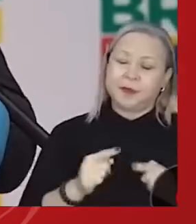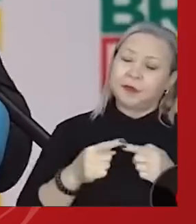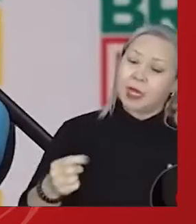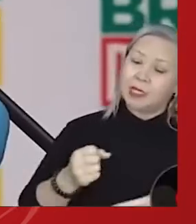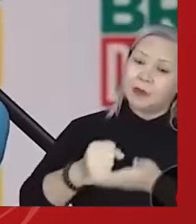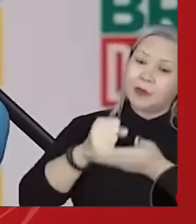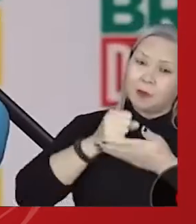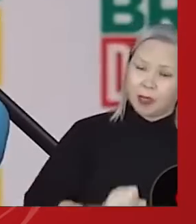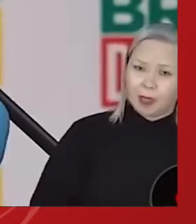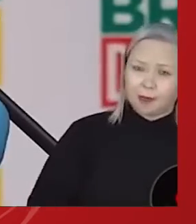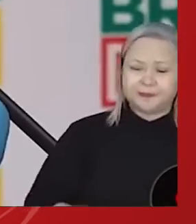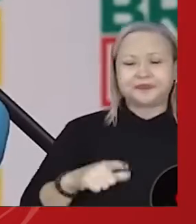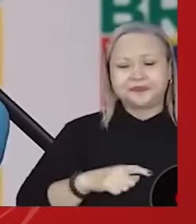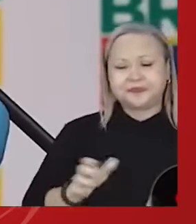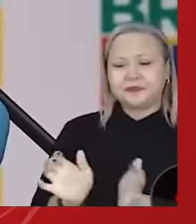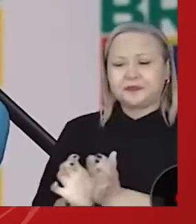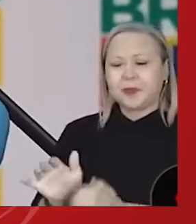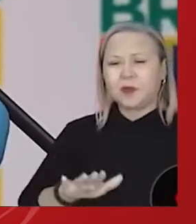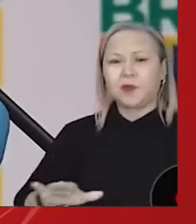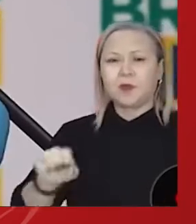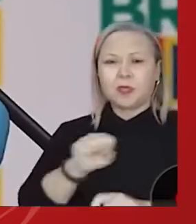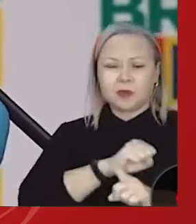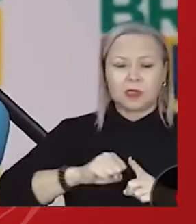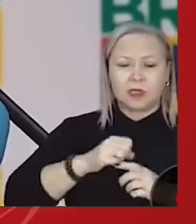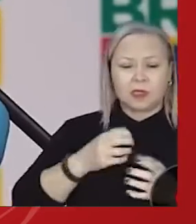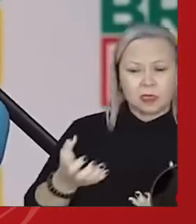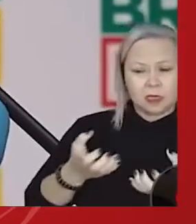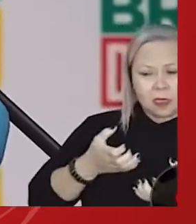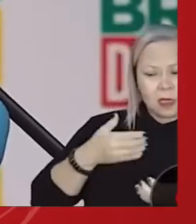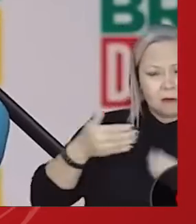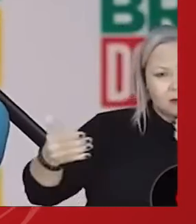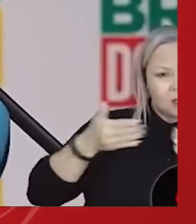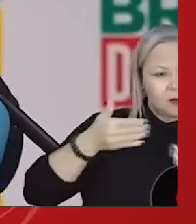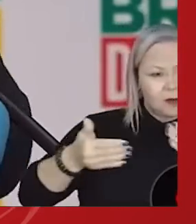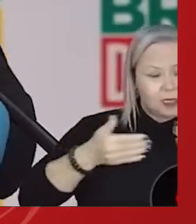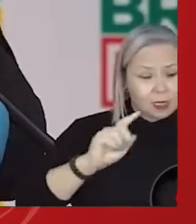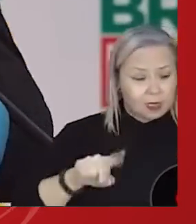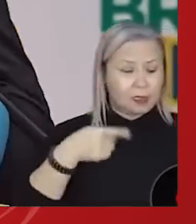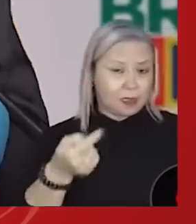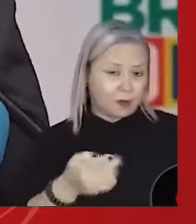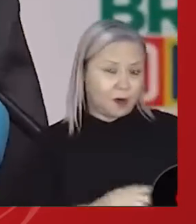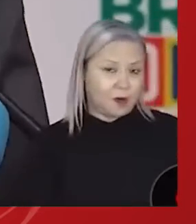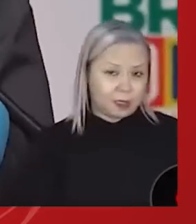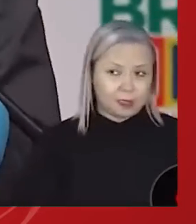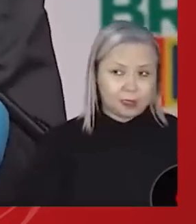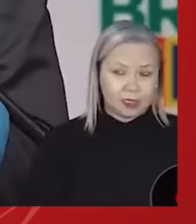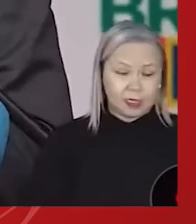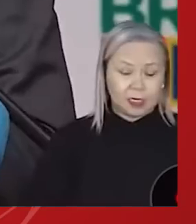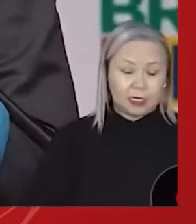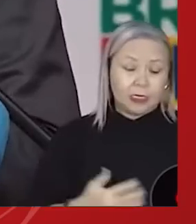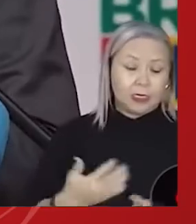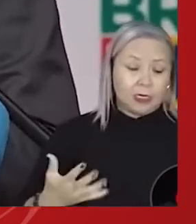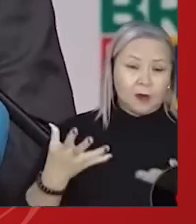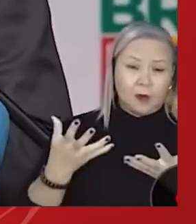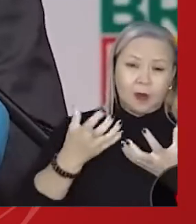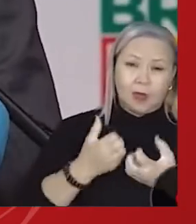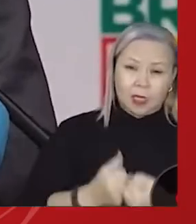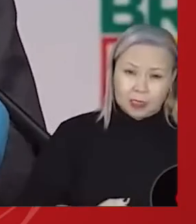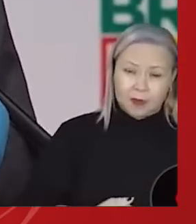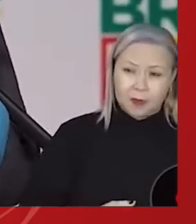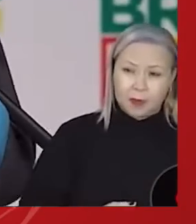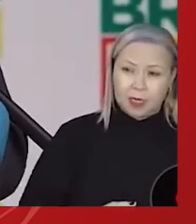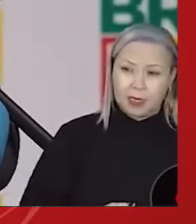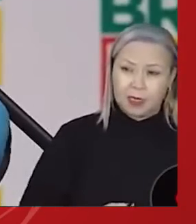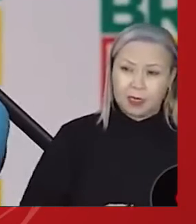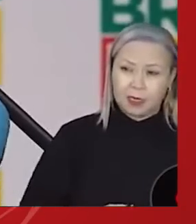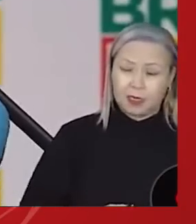algum segmento da sociedade que nós queremos conversar. Depois a gente, então, eu vou receber você diplomado no